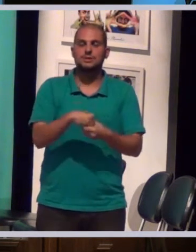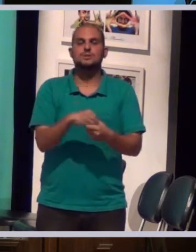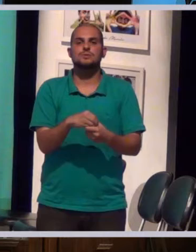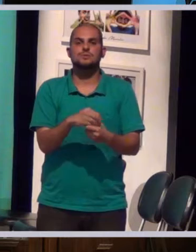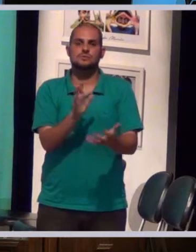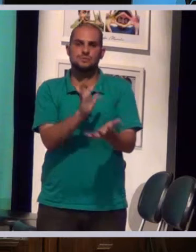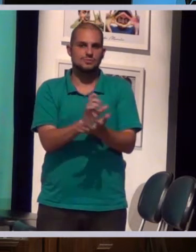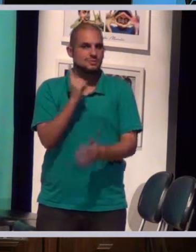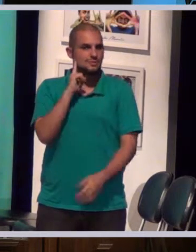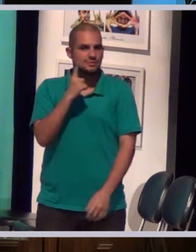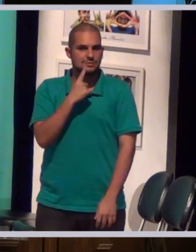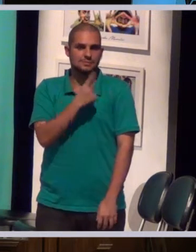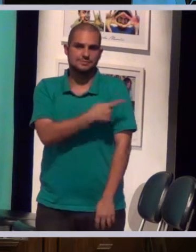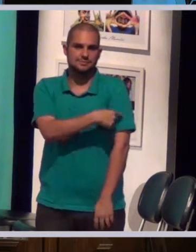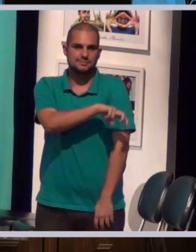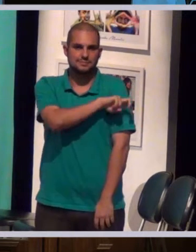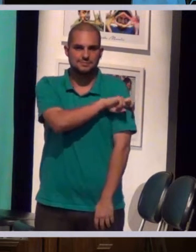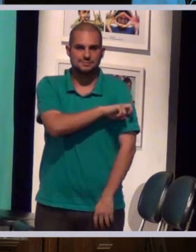do ensino fundamental.